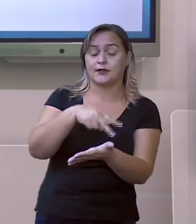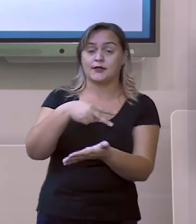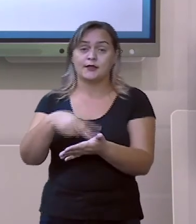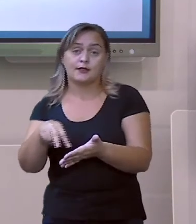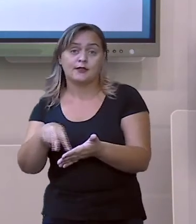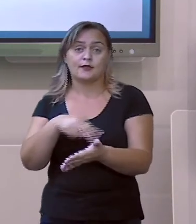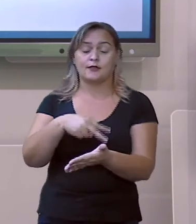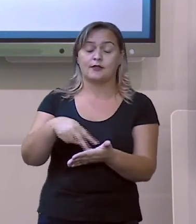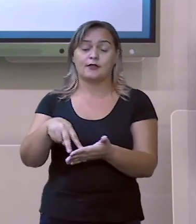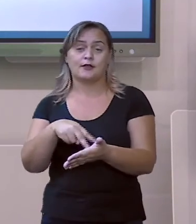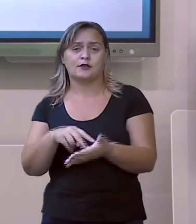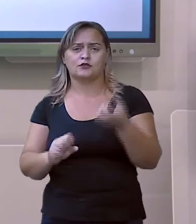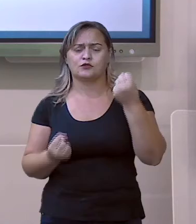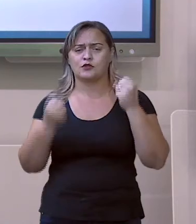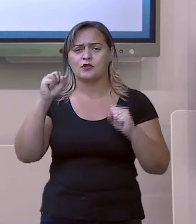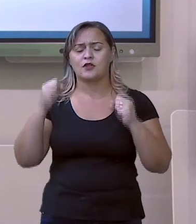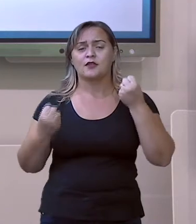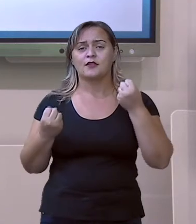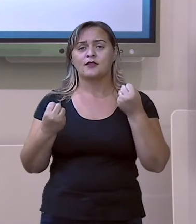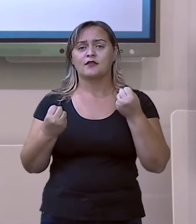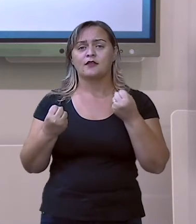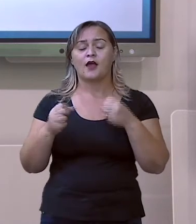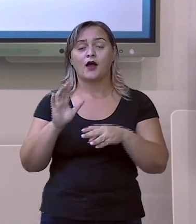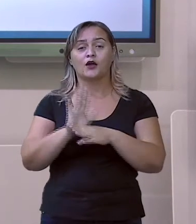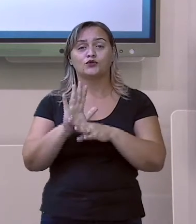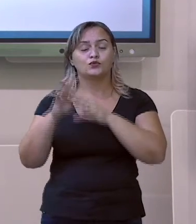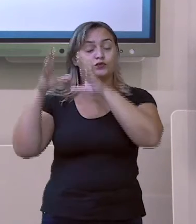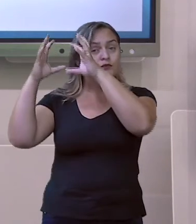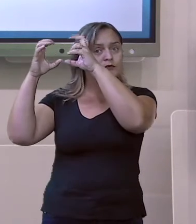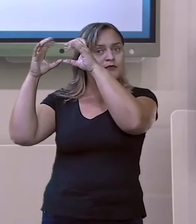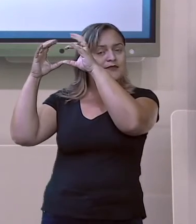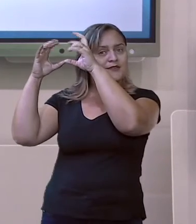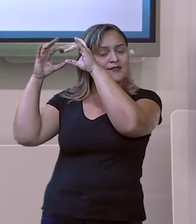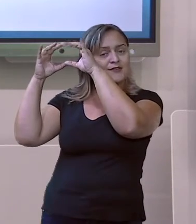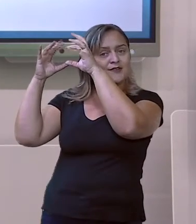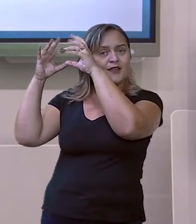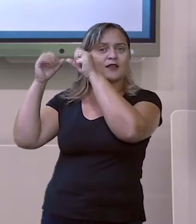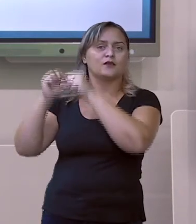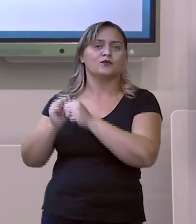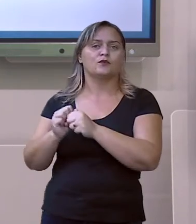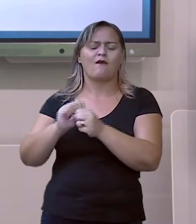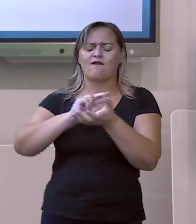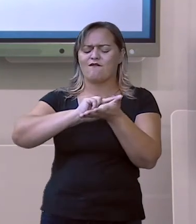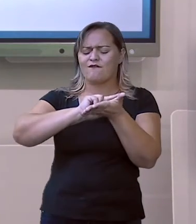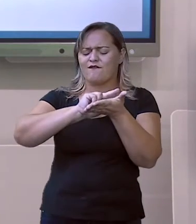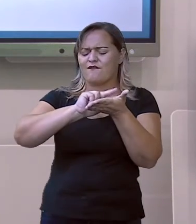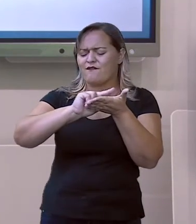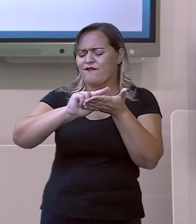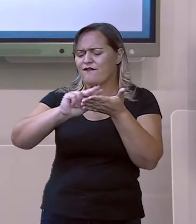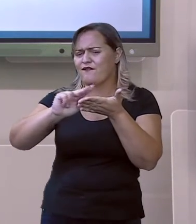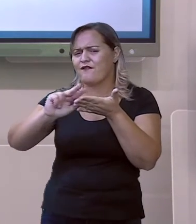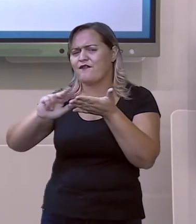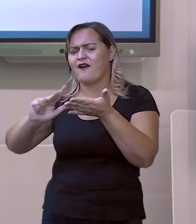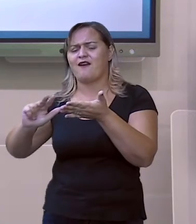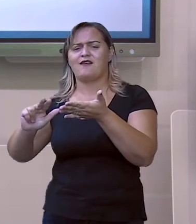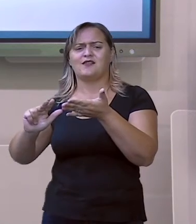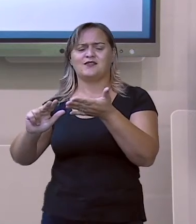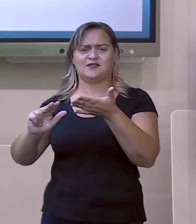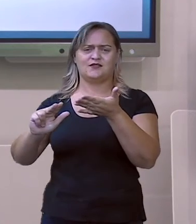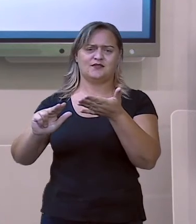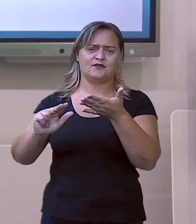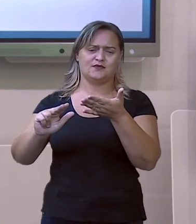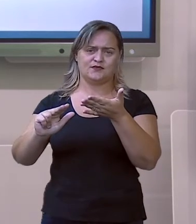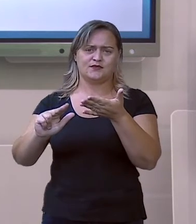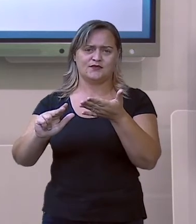vão ativar o cérebro em uma grande variedade de áreas, podendo então ajudar na estimulação dessas